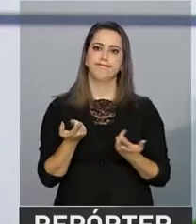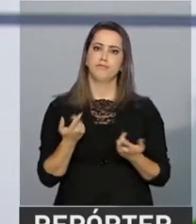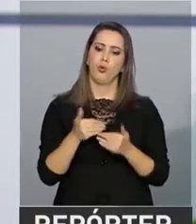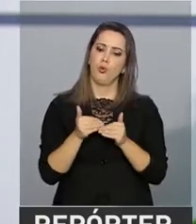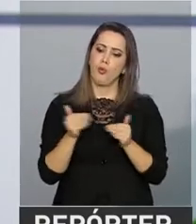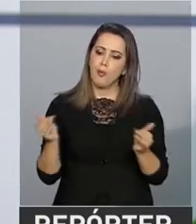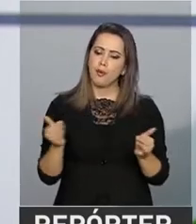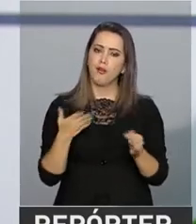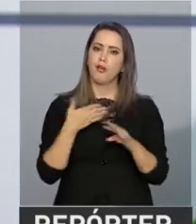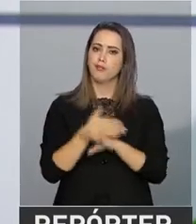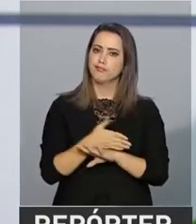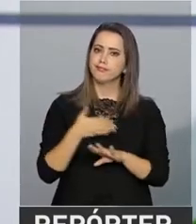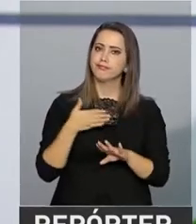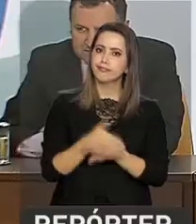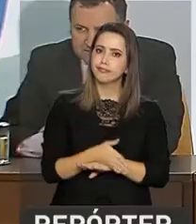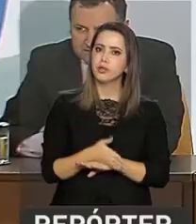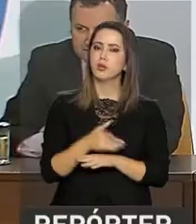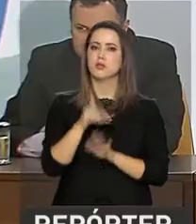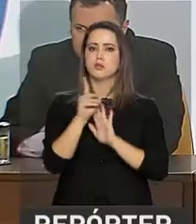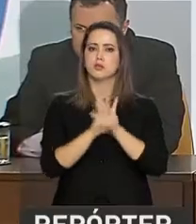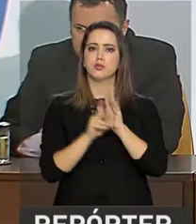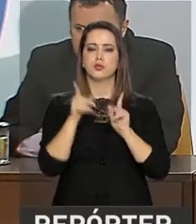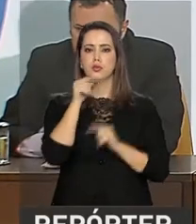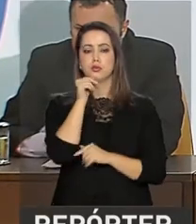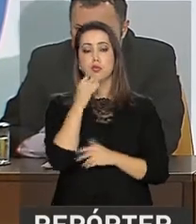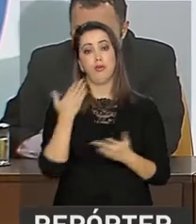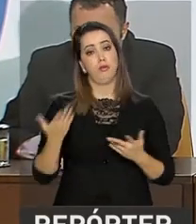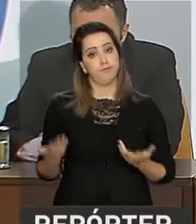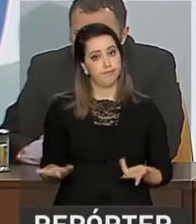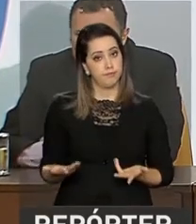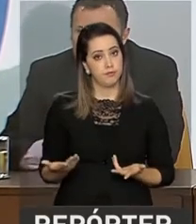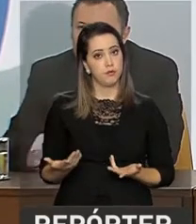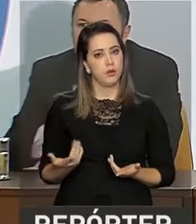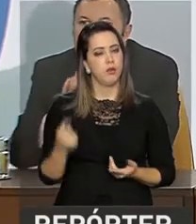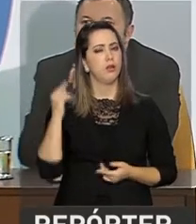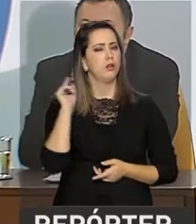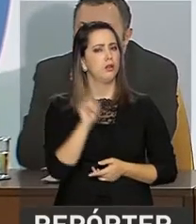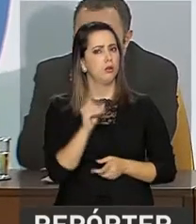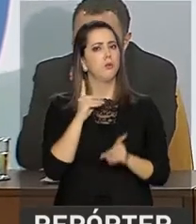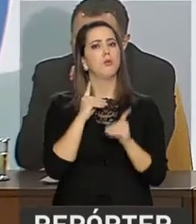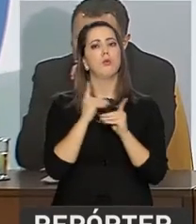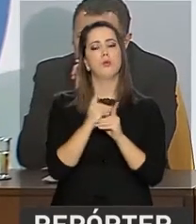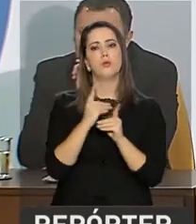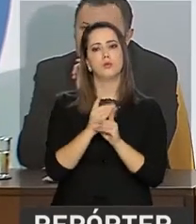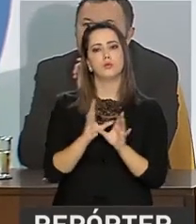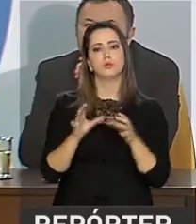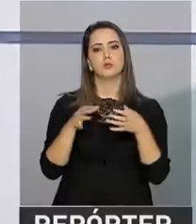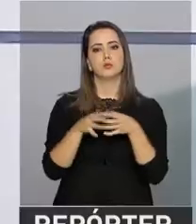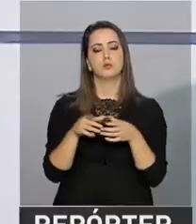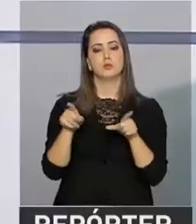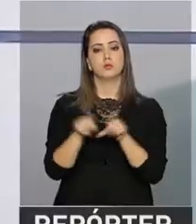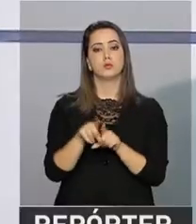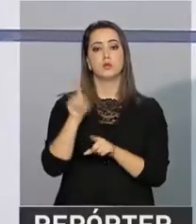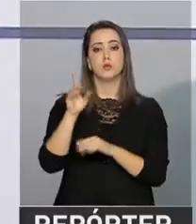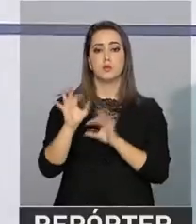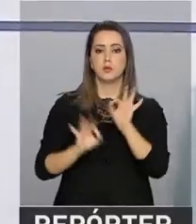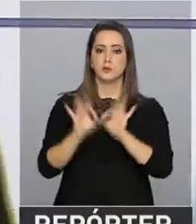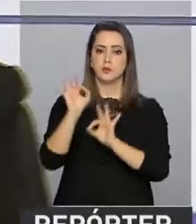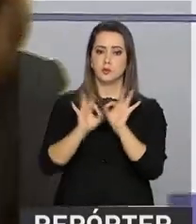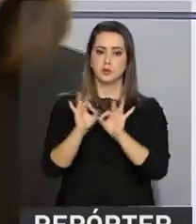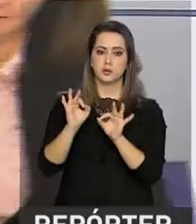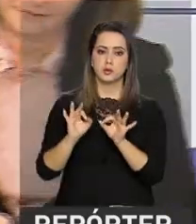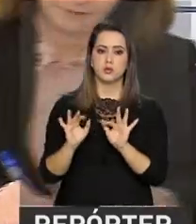ampliar o direito à água o encontro desta segunda feira no conselho nacional do ministério público é uma preparatória